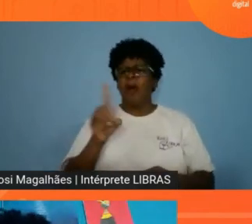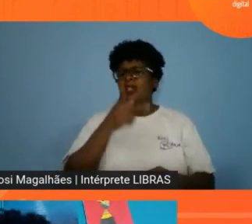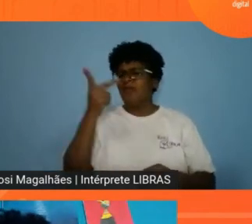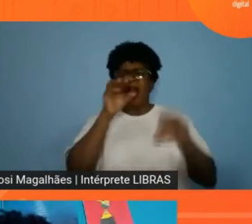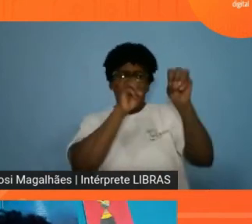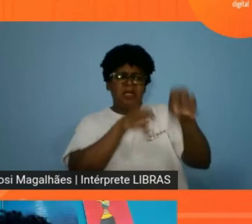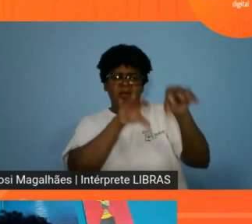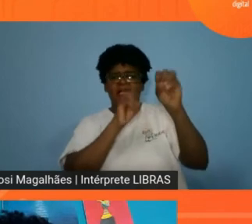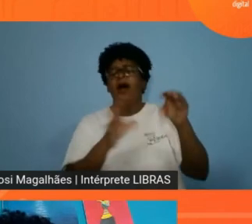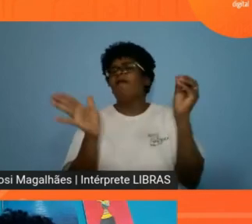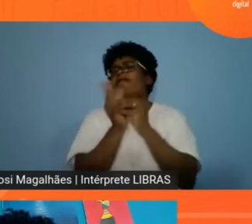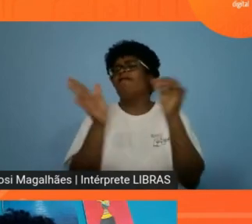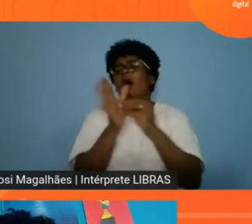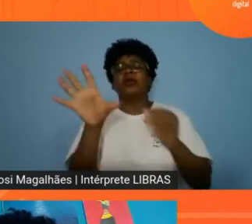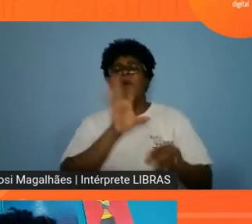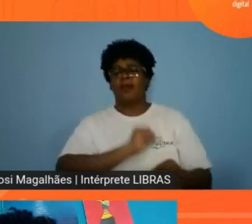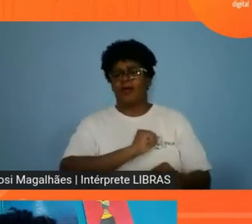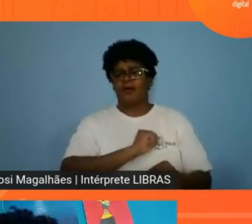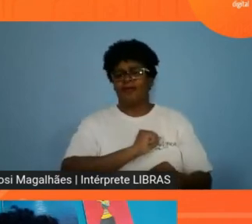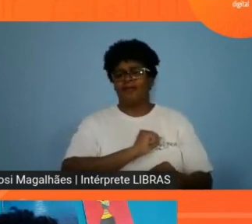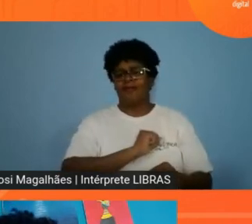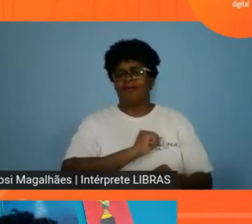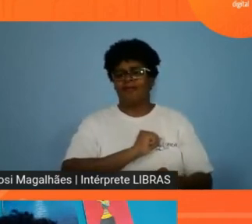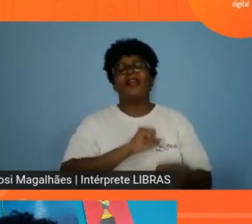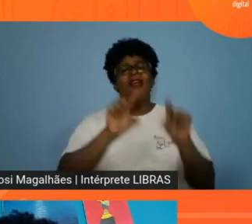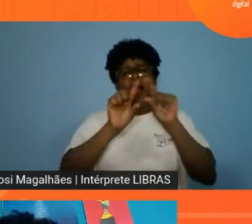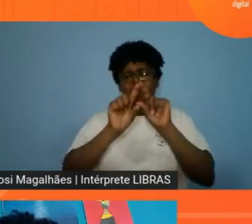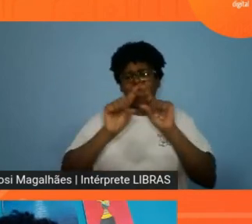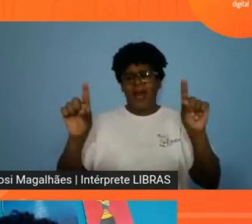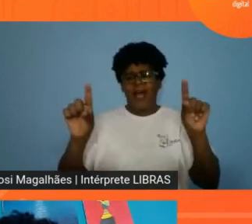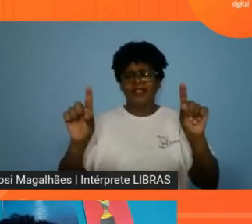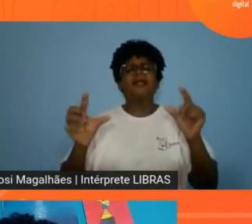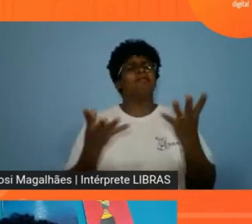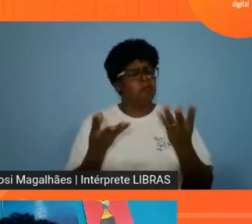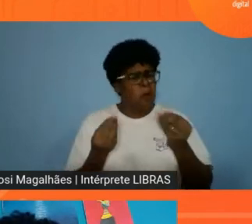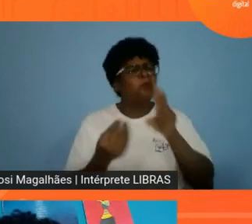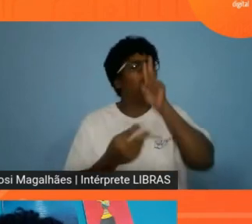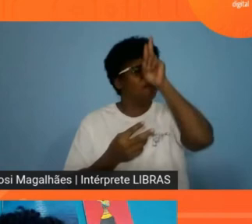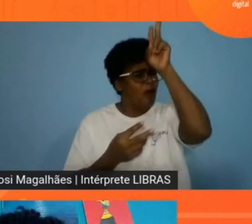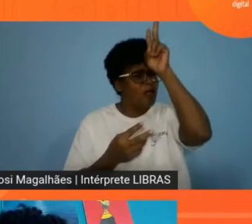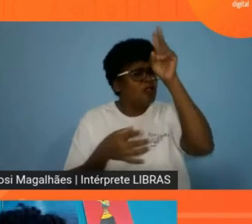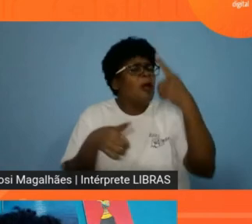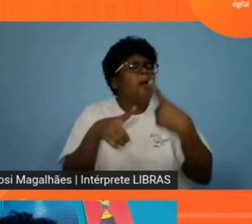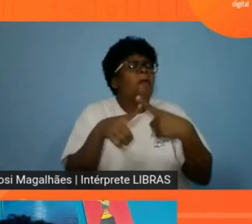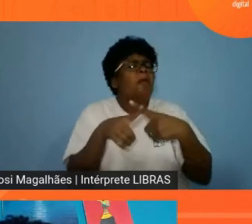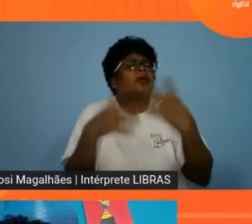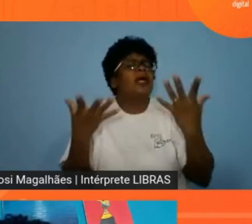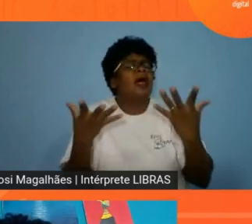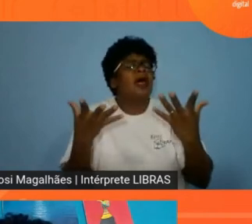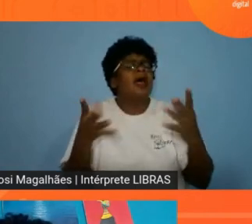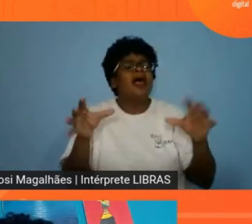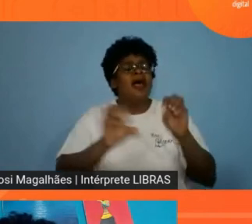amor. E essa frase, ela para mim, ela é muito forte, porque o que é uma educação com amor,